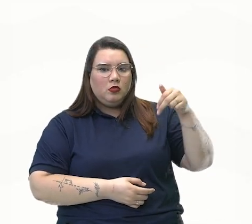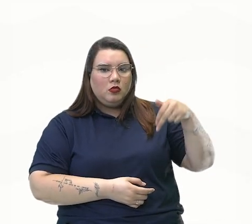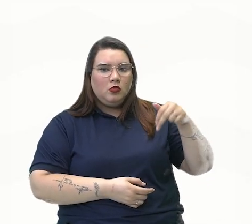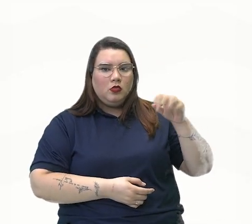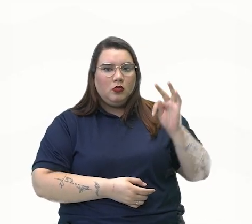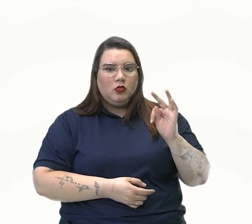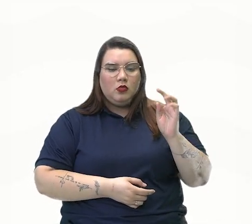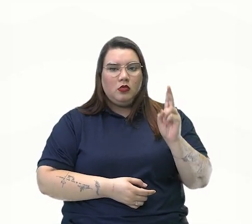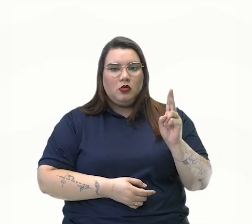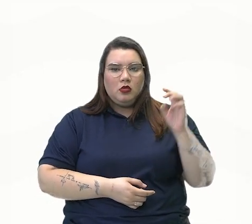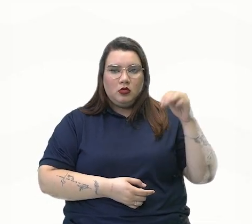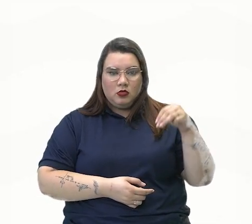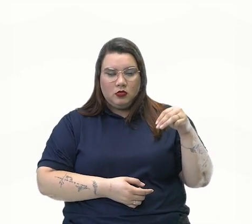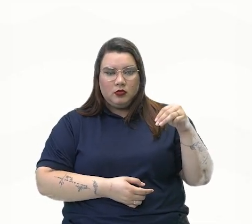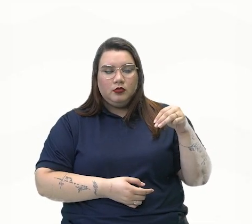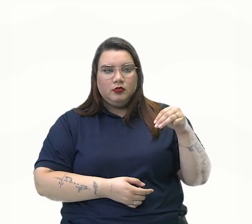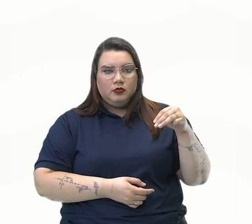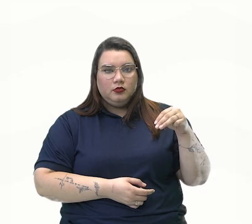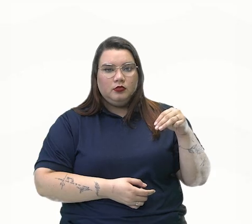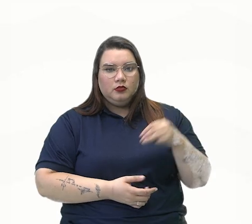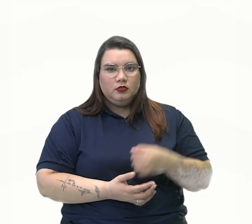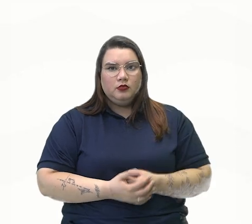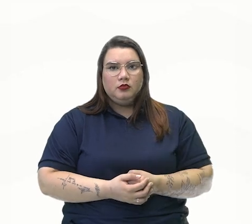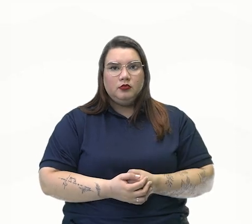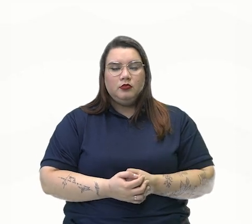de quanto.